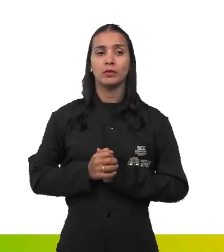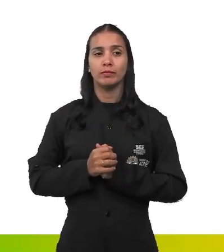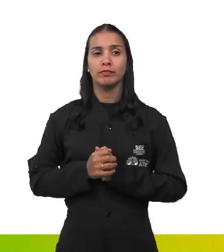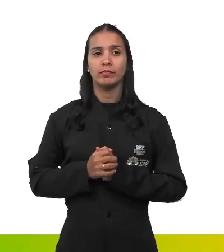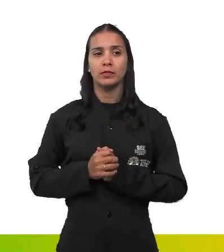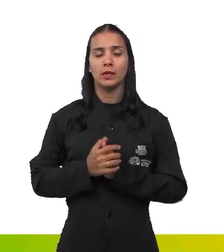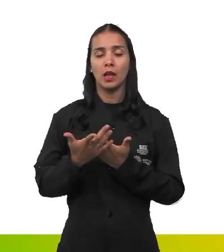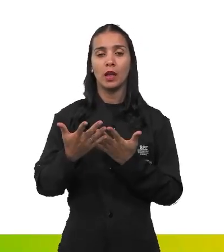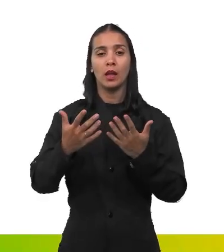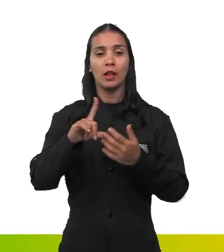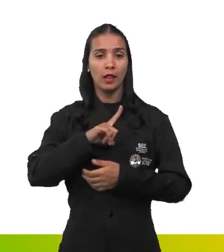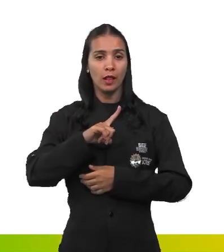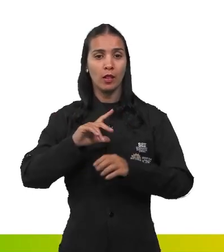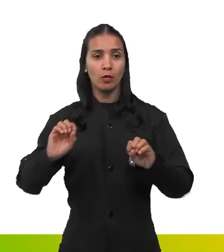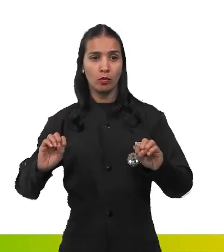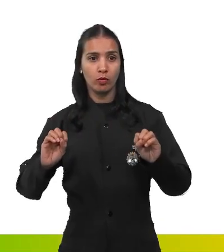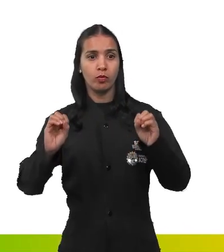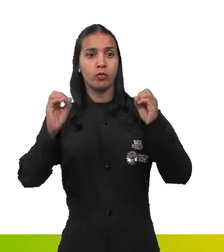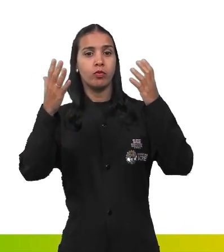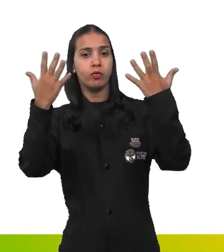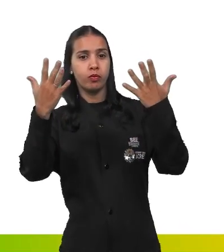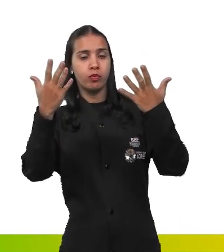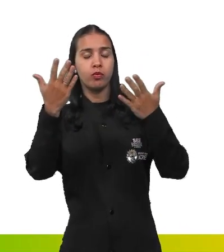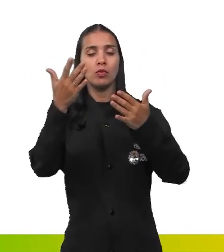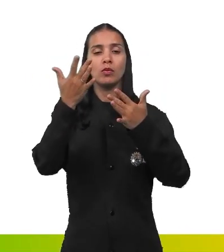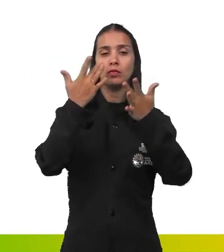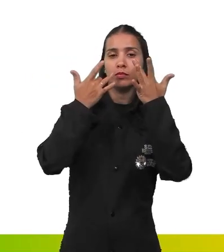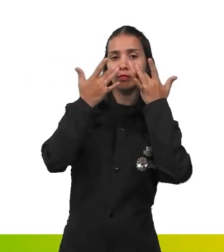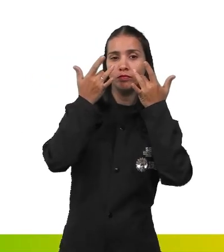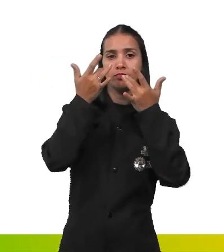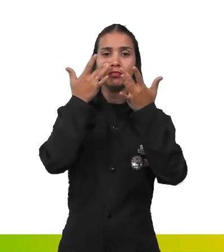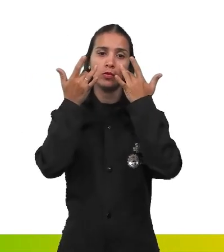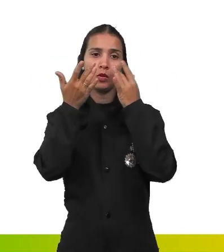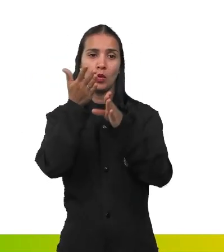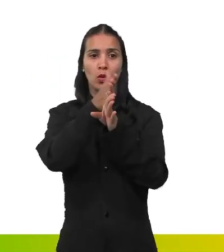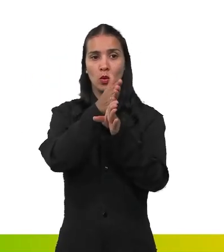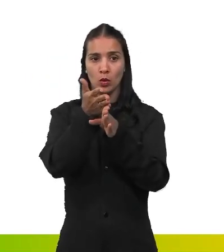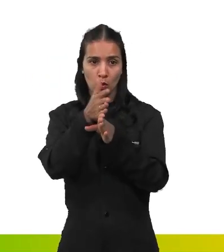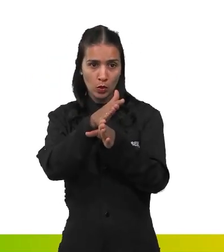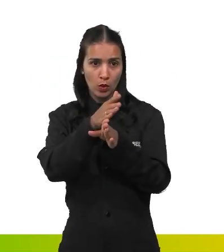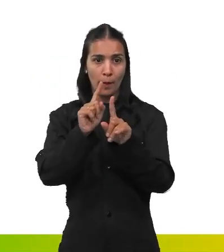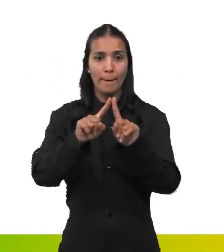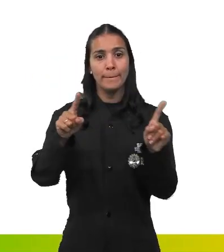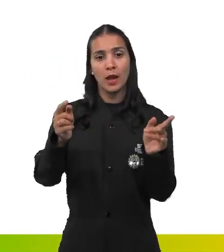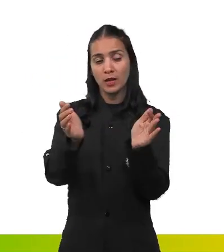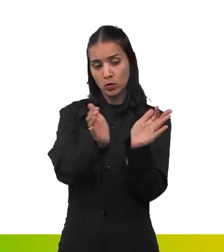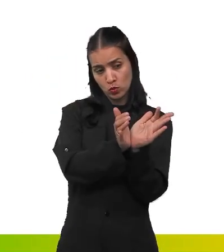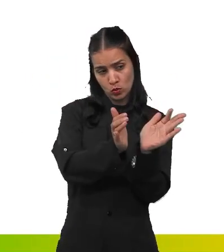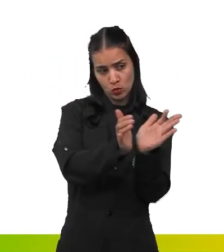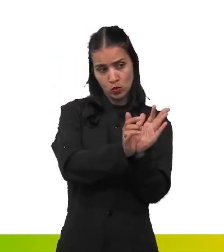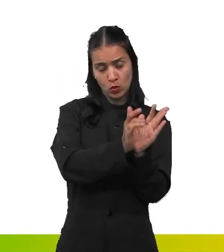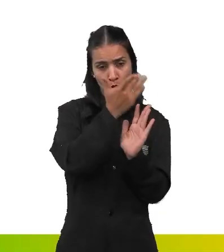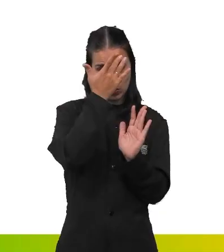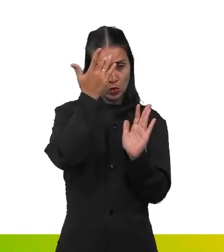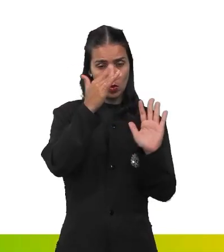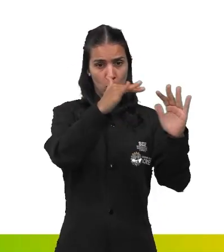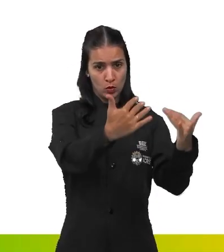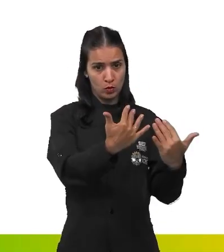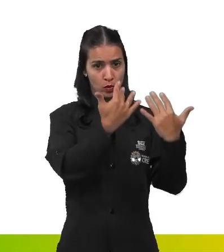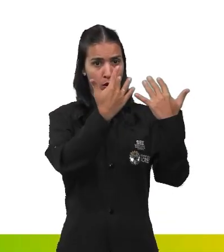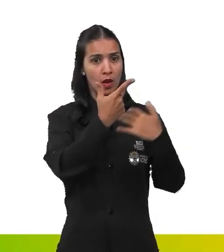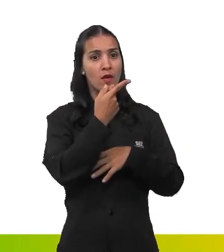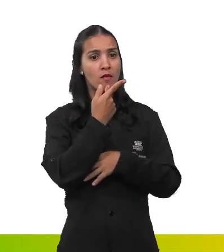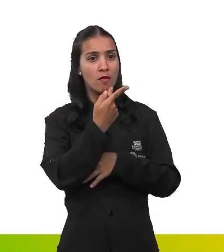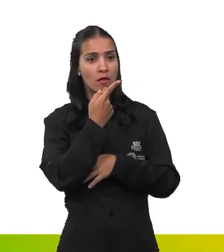Híbrido, um grupo de espectadores reclamou que, embora a peça fosse visualmente impressionante, a tecnologia